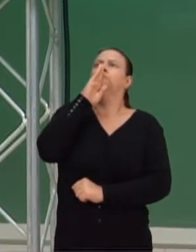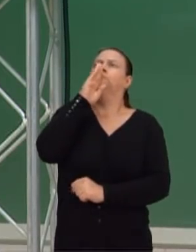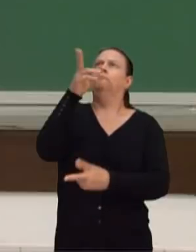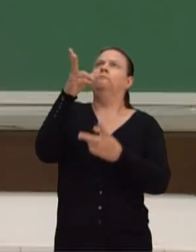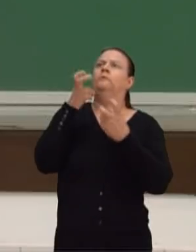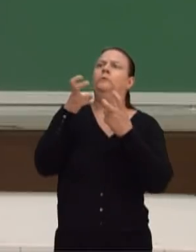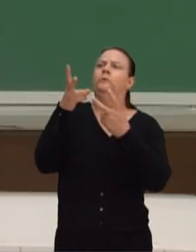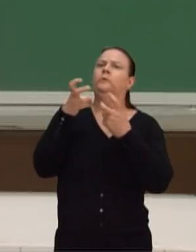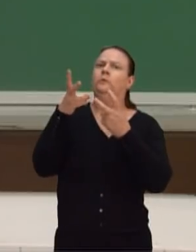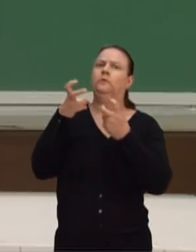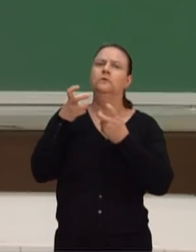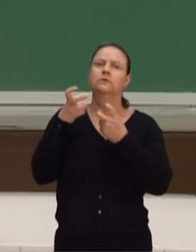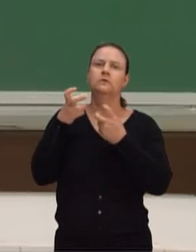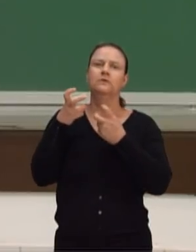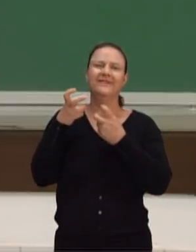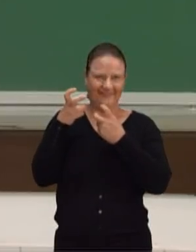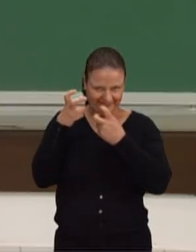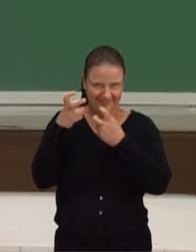para você.